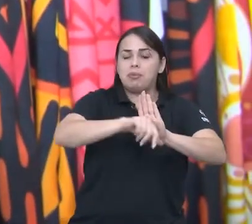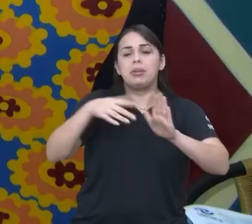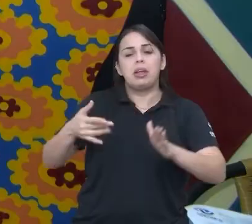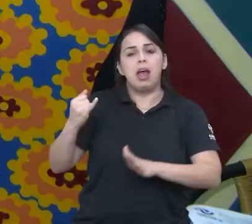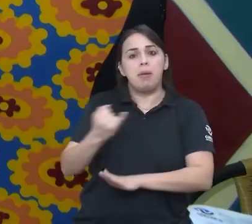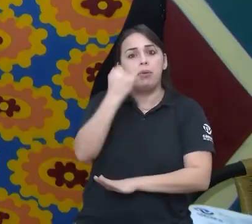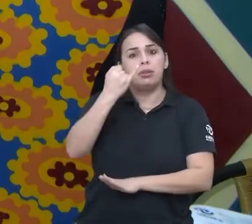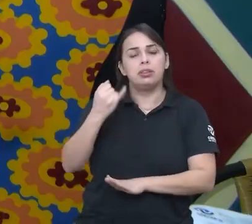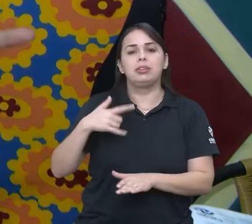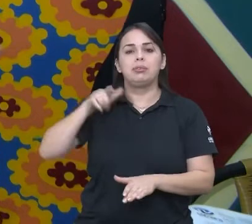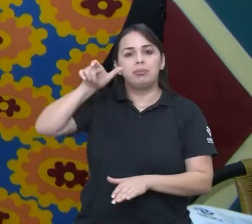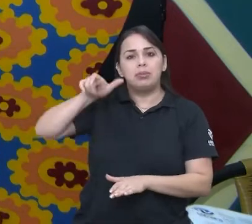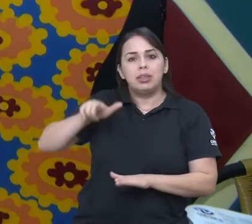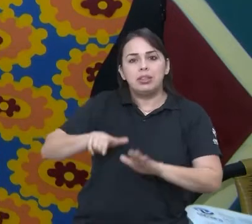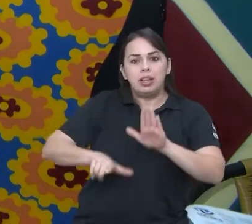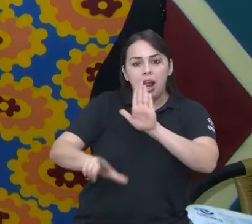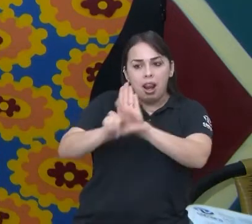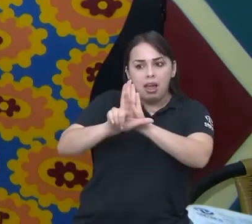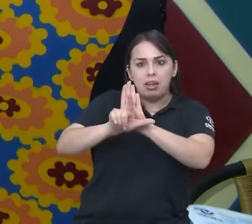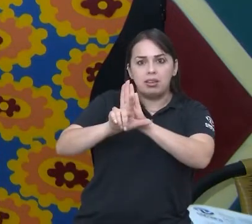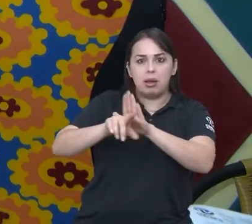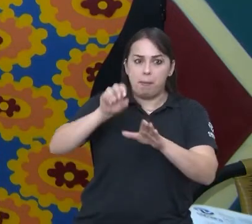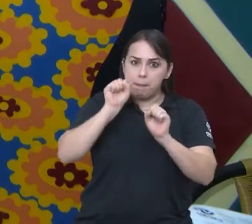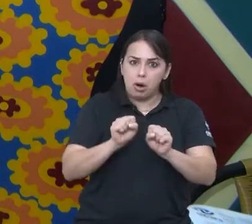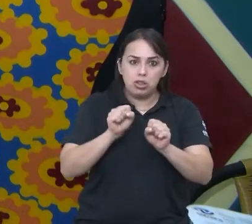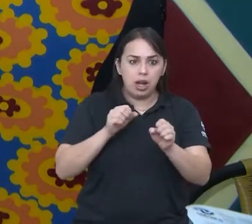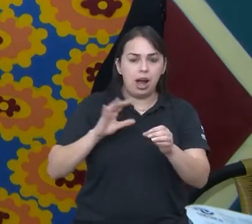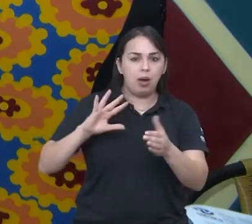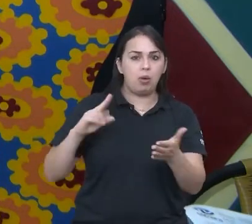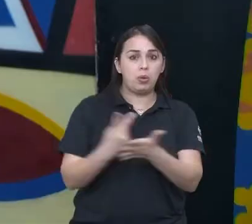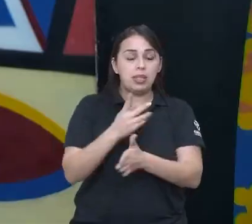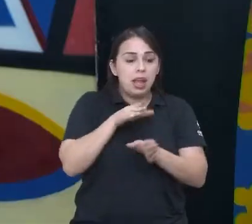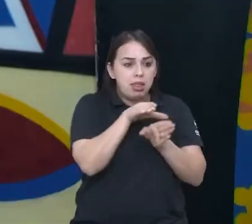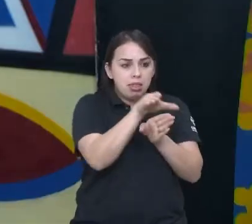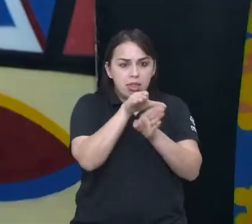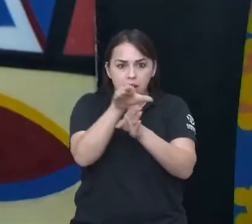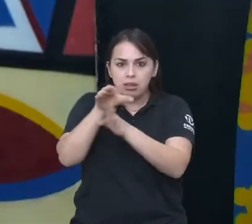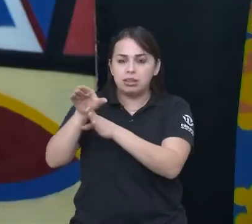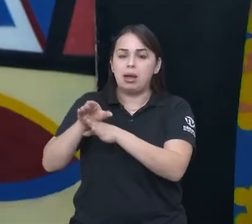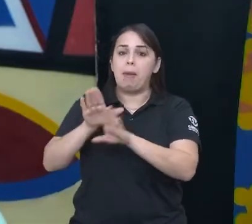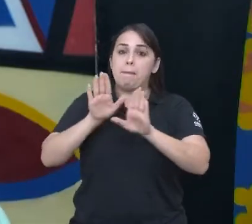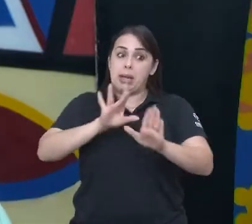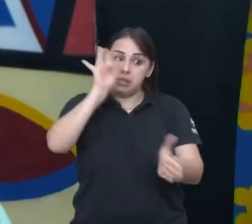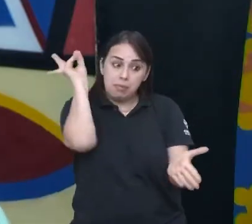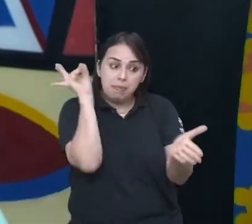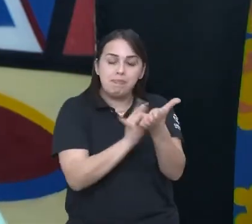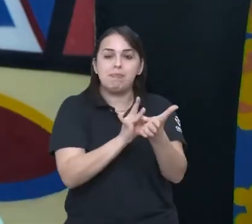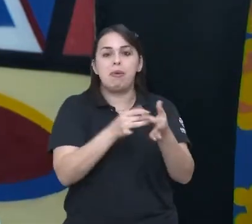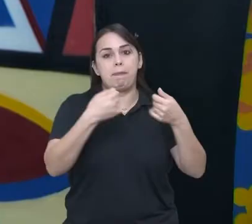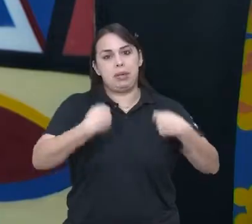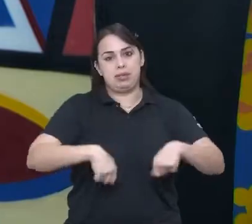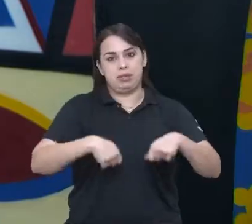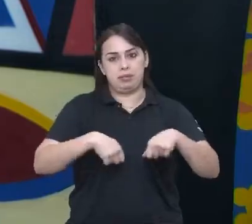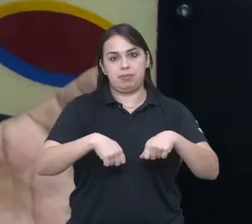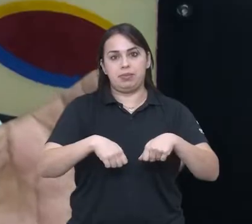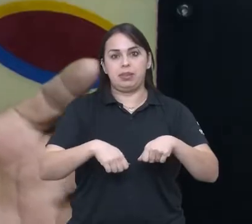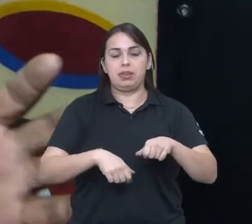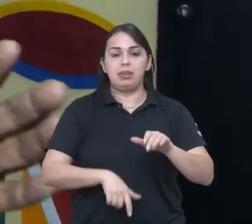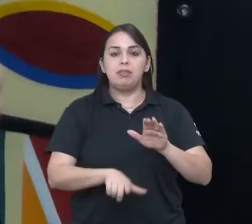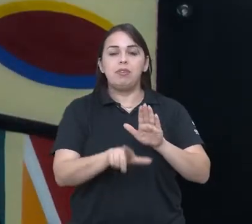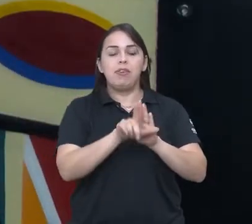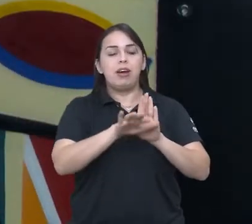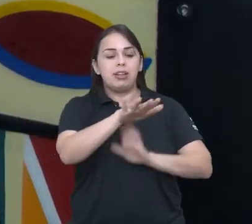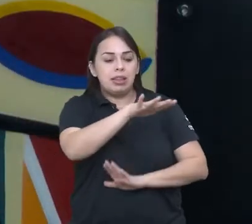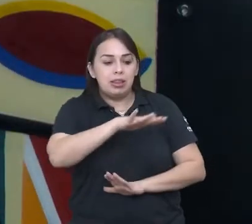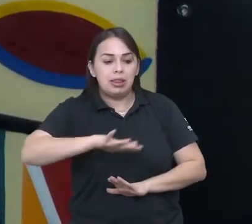importante. Para ele, a legislação pode servir como um agente educador, mas é preciso que a aplicação da lei seja cumprida. Ela